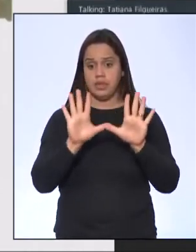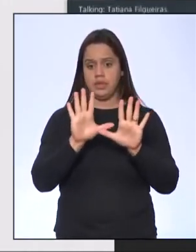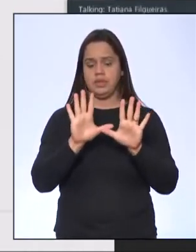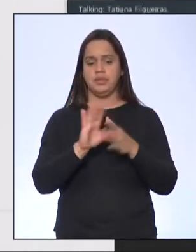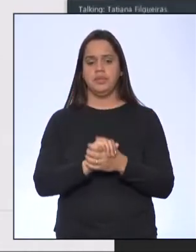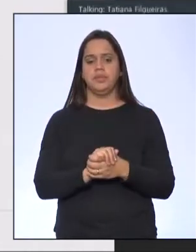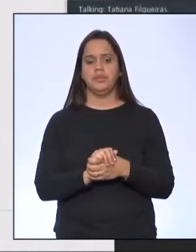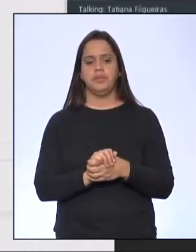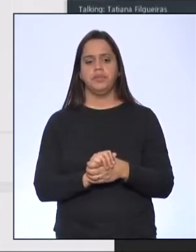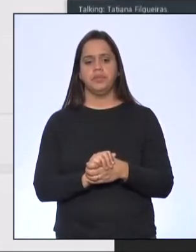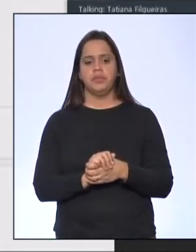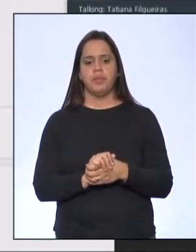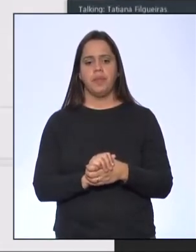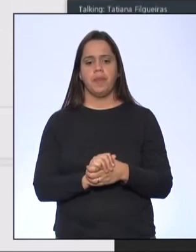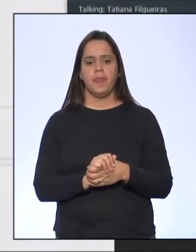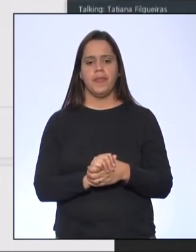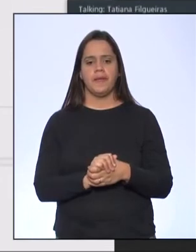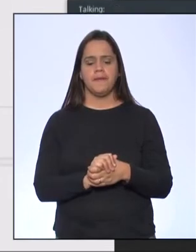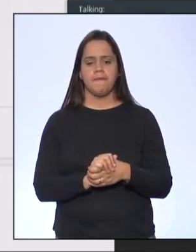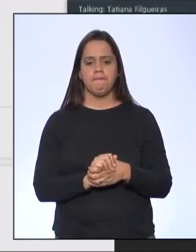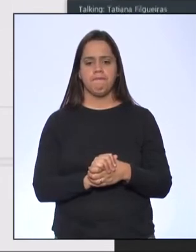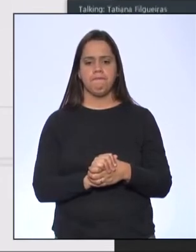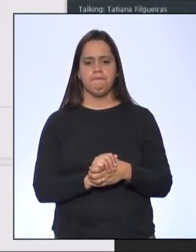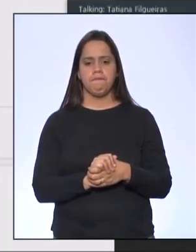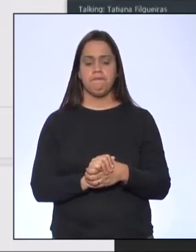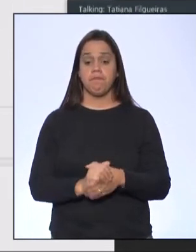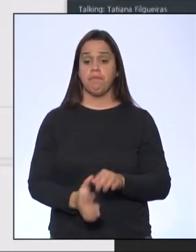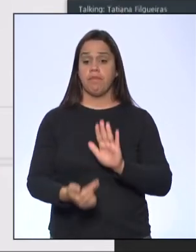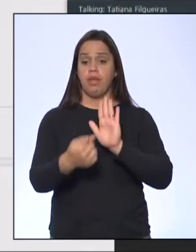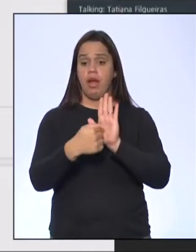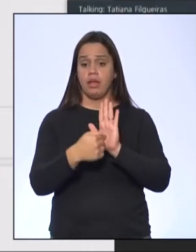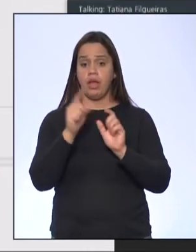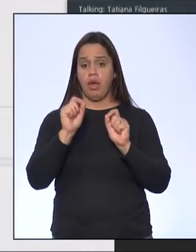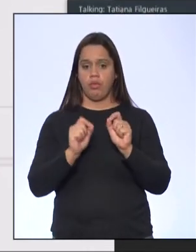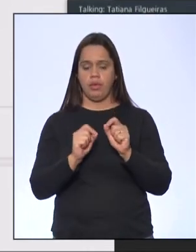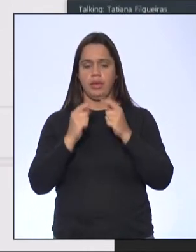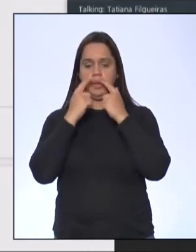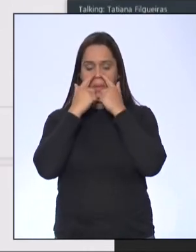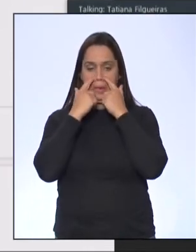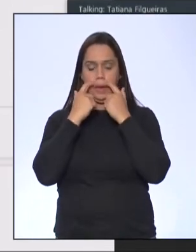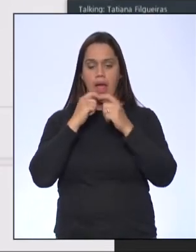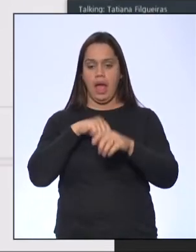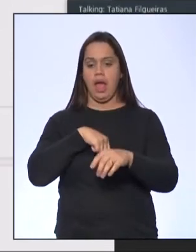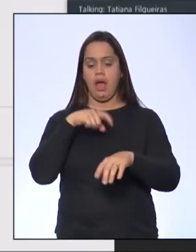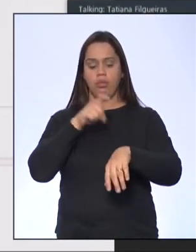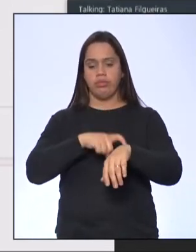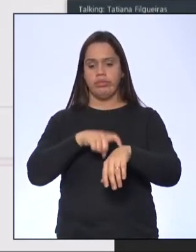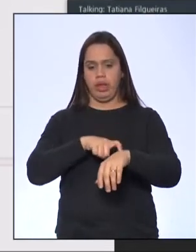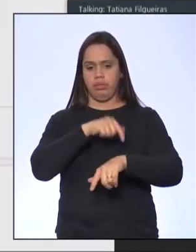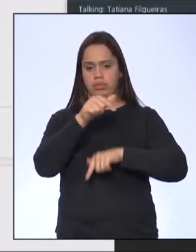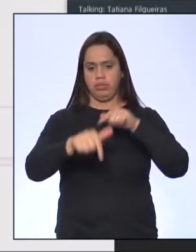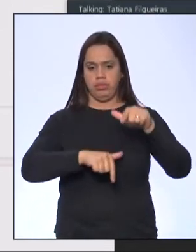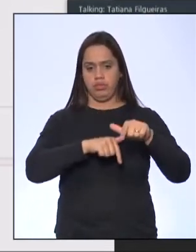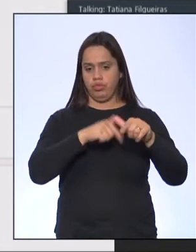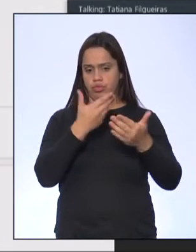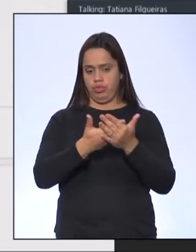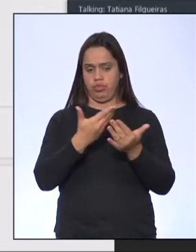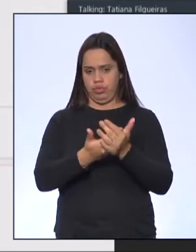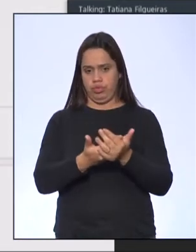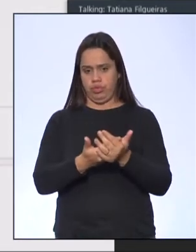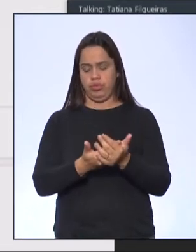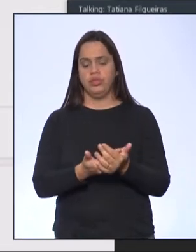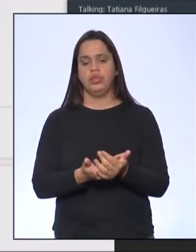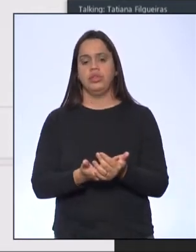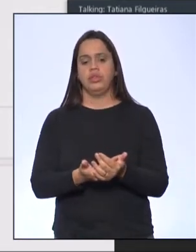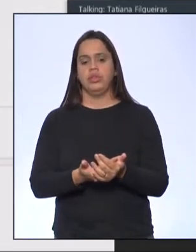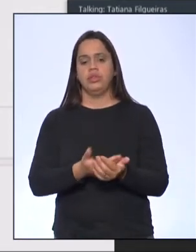Aqui, eu vou passar para essa lâmina, é um exemplo da jornada do estudante, né? Dentro do projeto